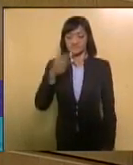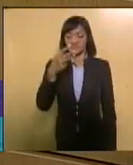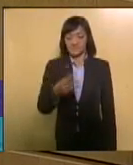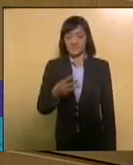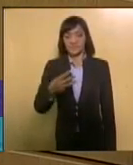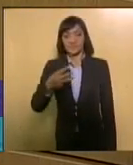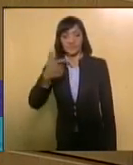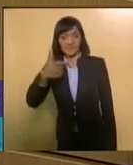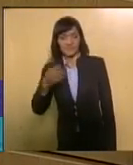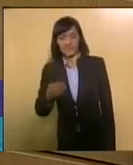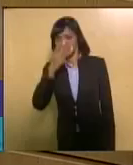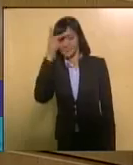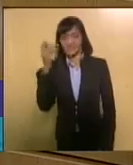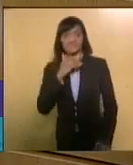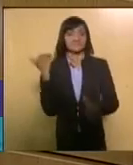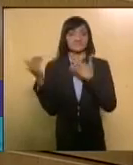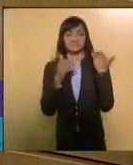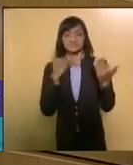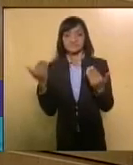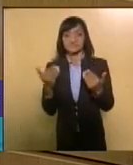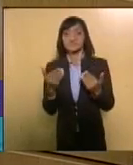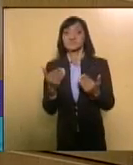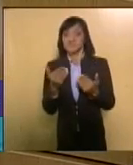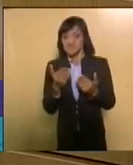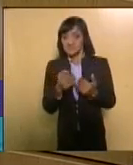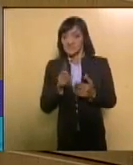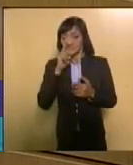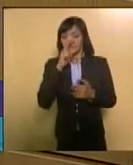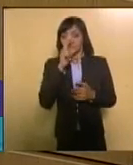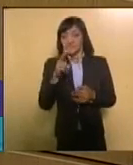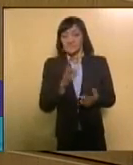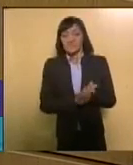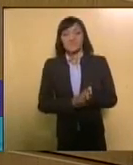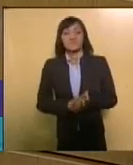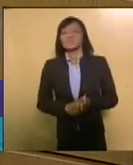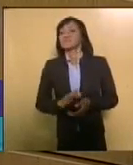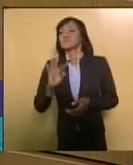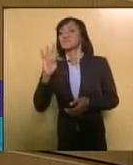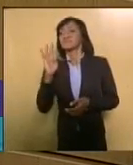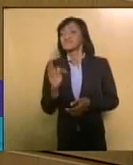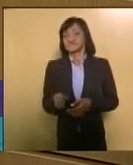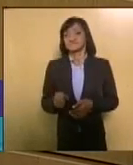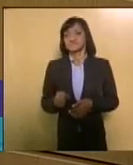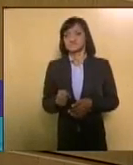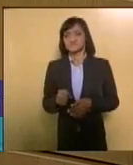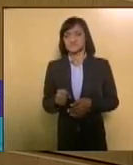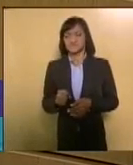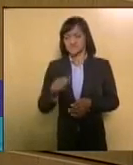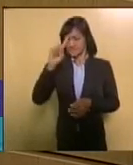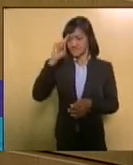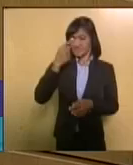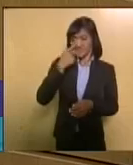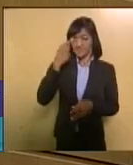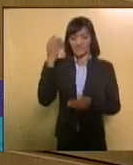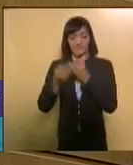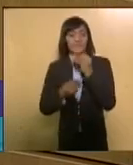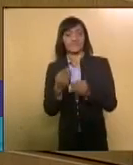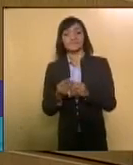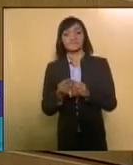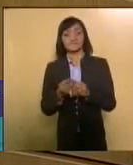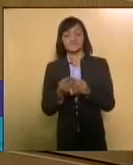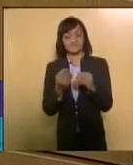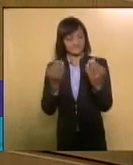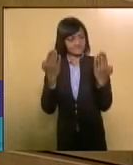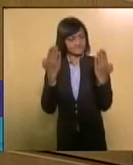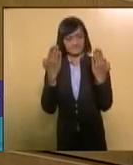pessoas mortas pela ação da polícia é muita coisa sobre qualquer critério ou padrão de uso internacional da força se a gente for